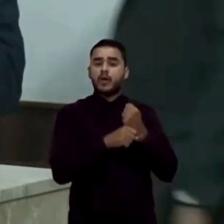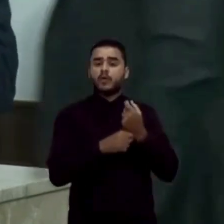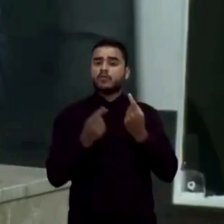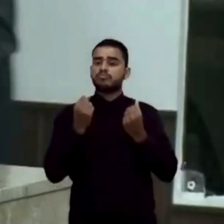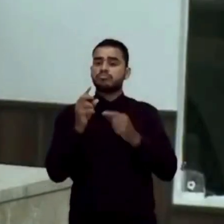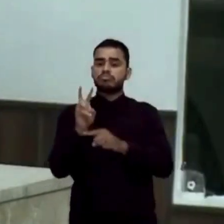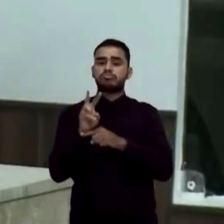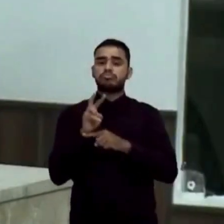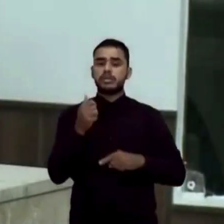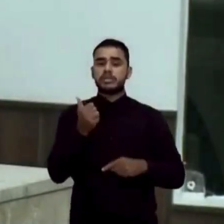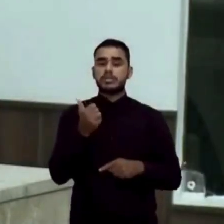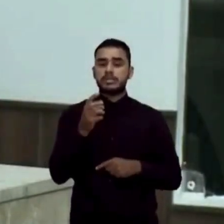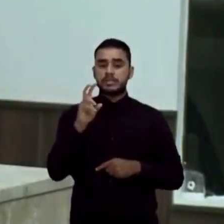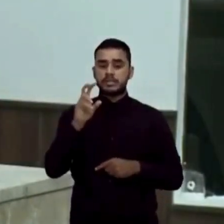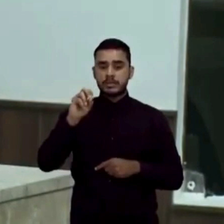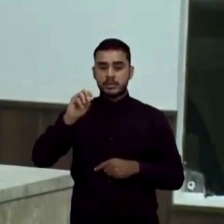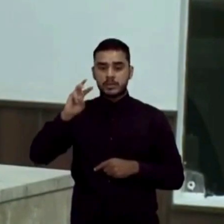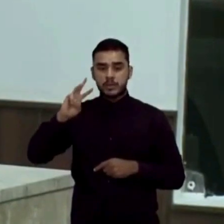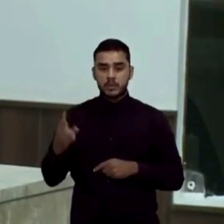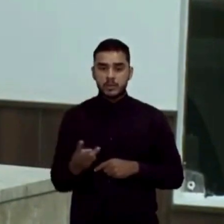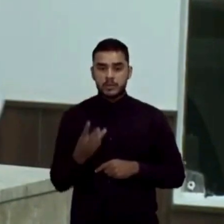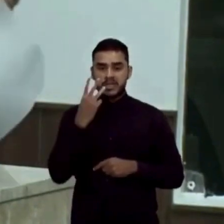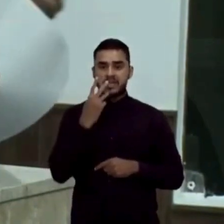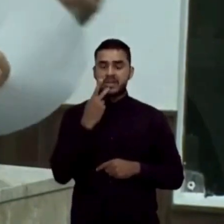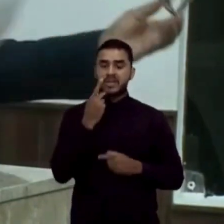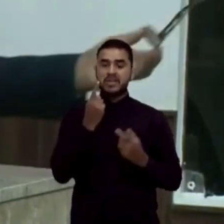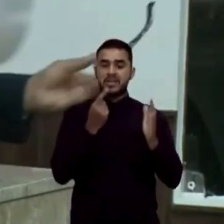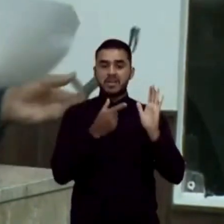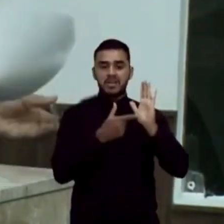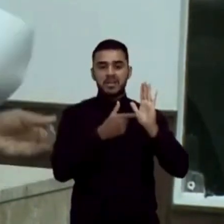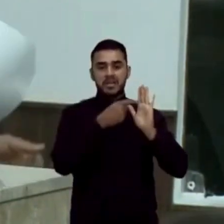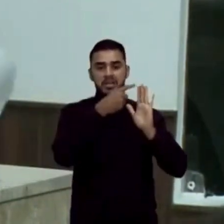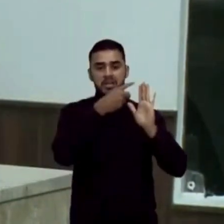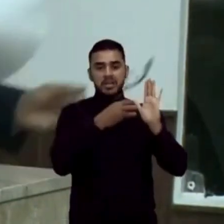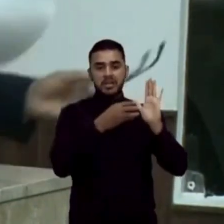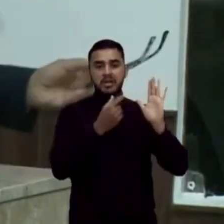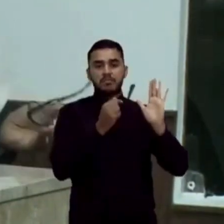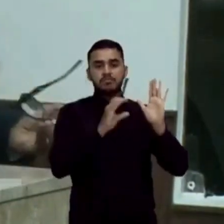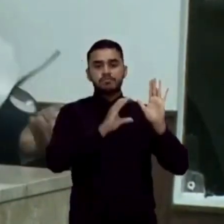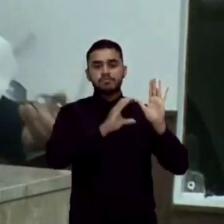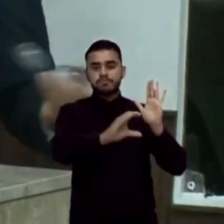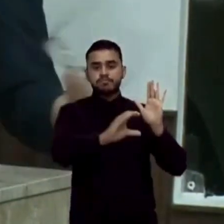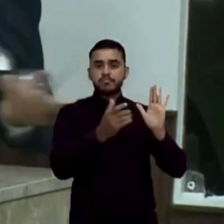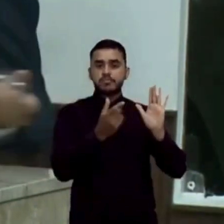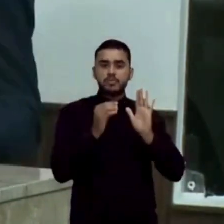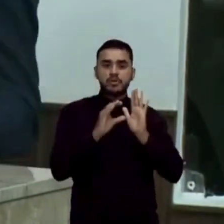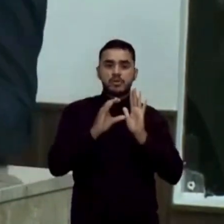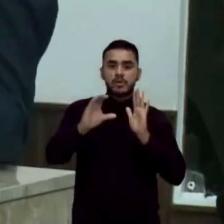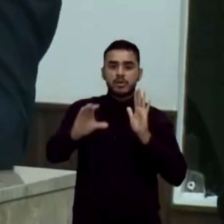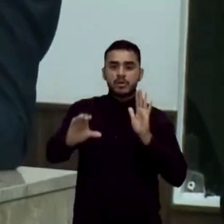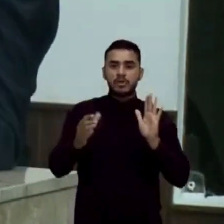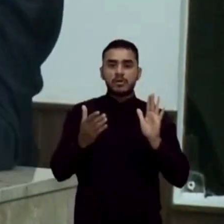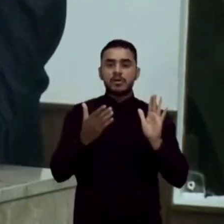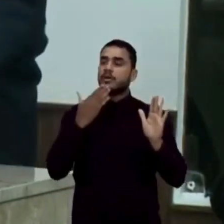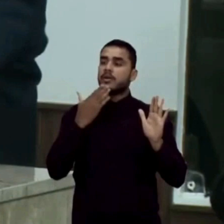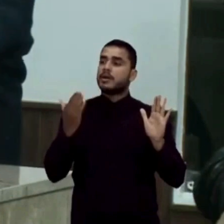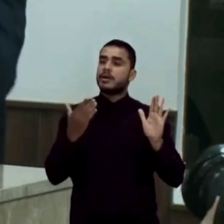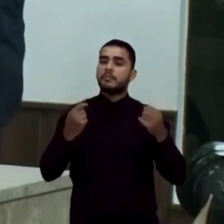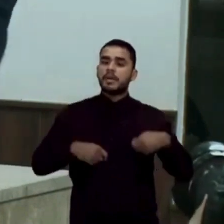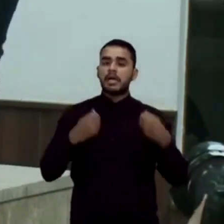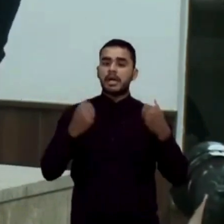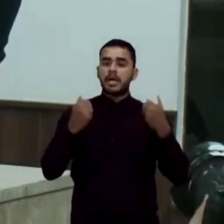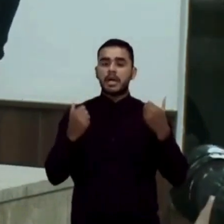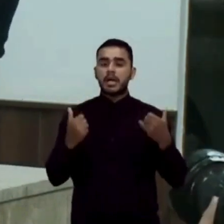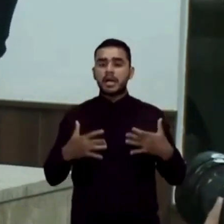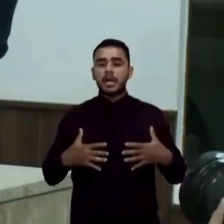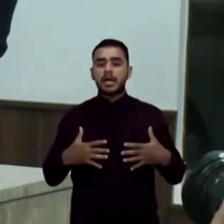destinado, vereadores dizendo que não tem destinação, não sabe para onde vai o dinheiro, de onde é, para onde é que vai, tem que ter explicação. Isso